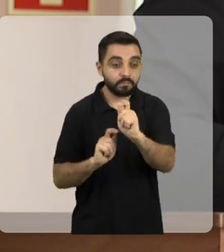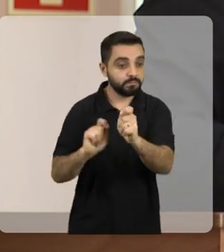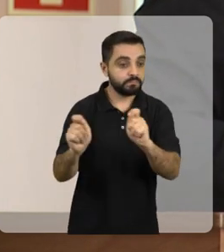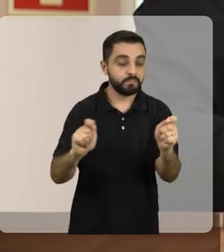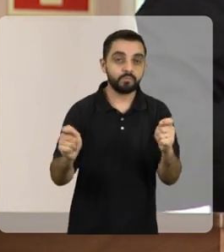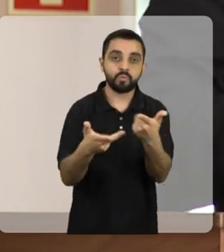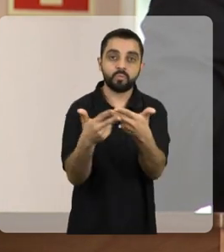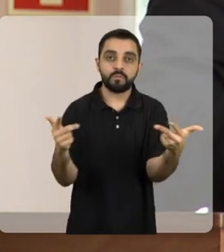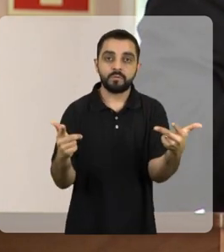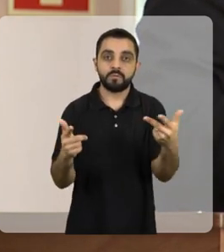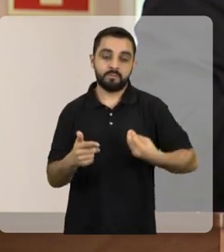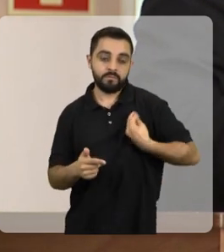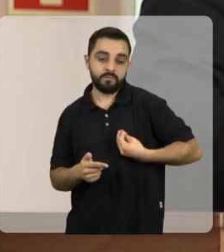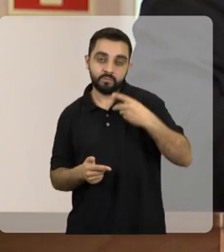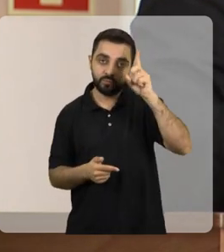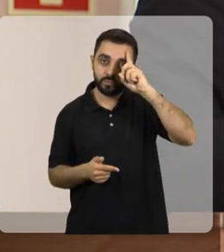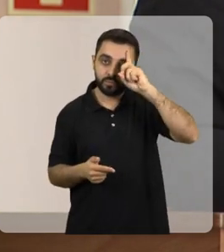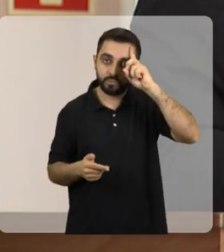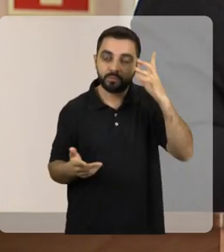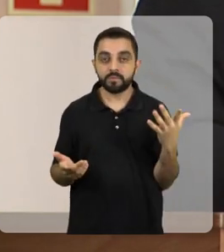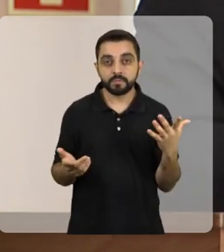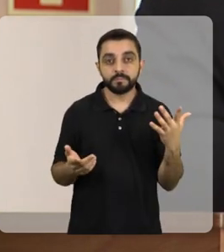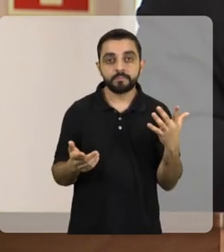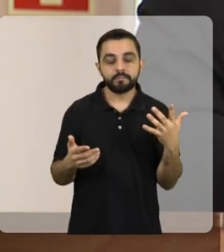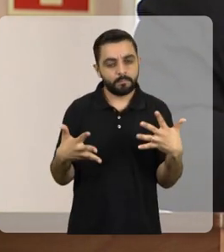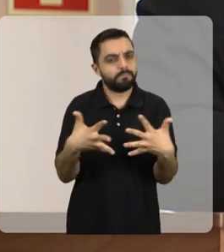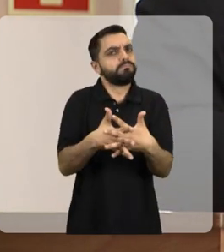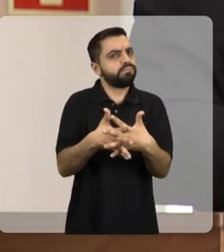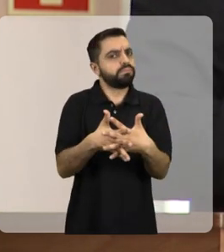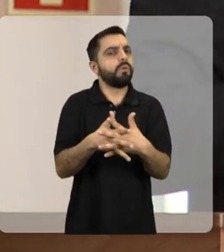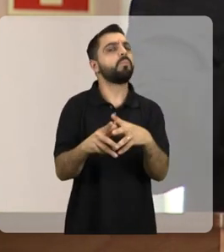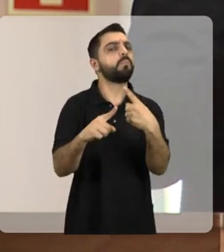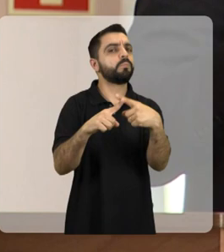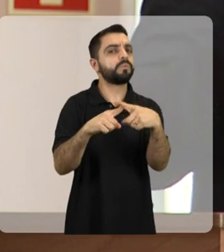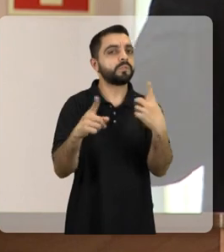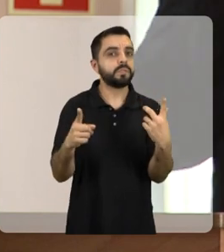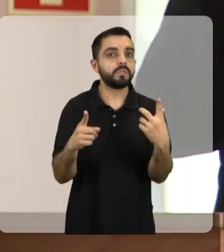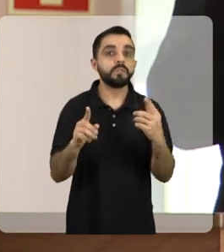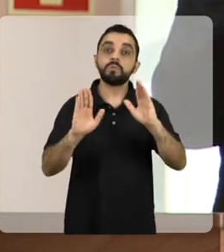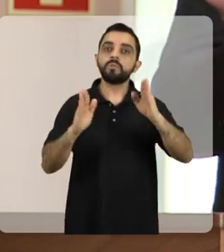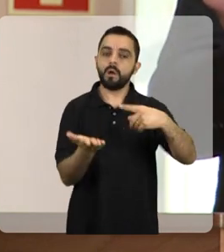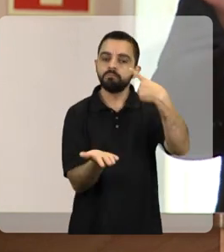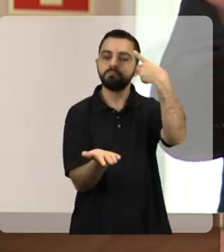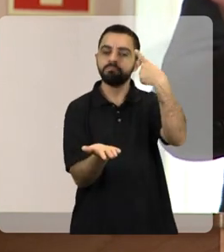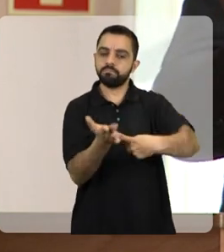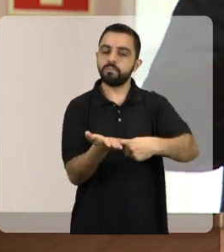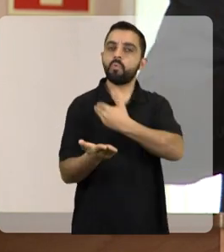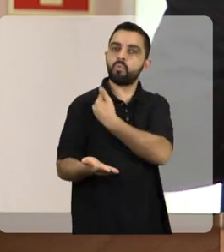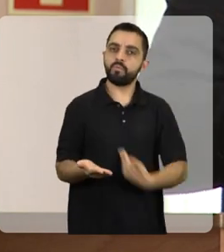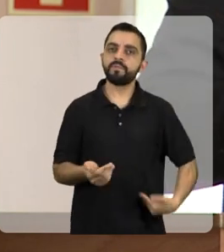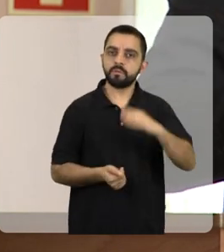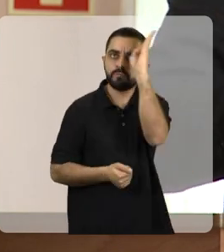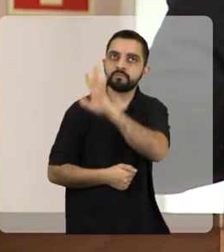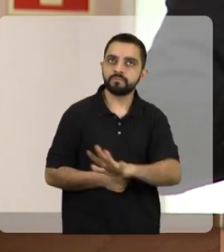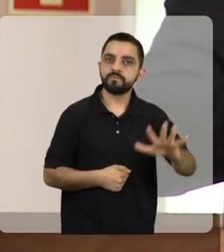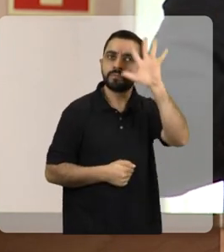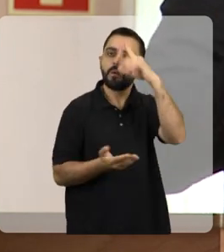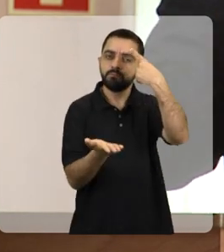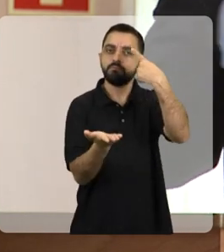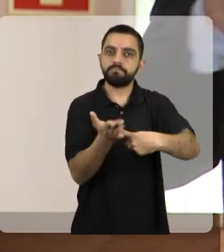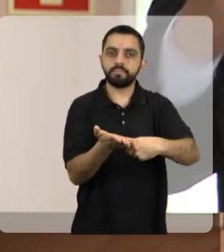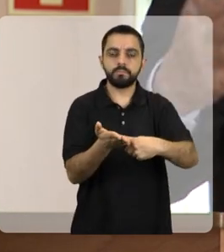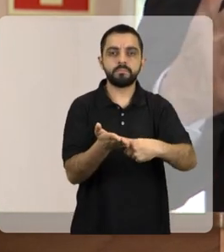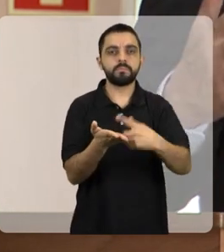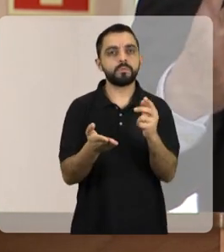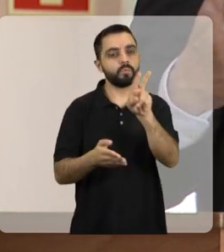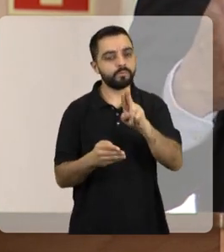capital. O que é uma situação paradoxal para a universidade, porque nós pactuamos com o próprio governo federal há alguns anos a